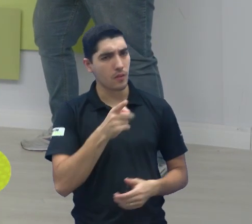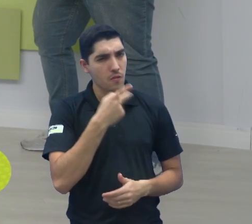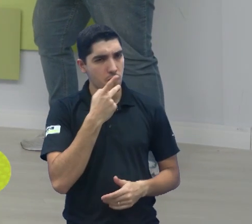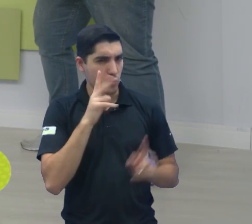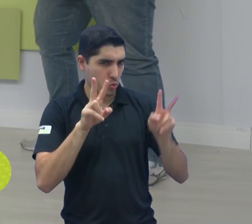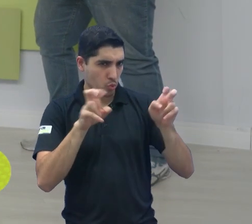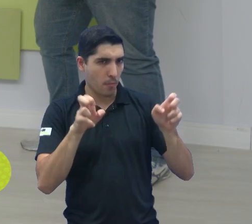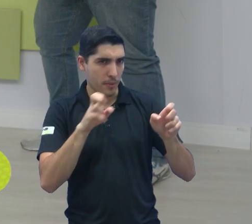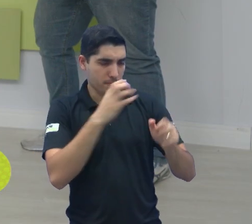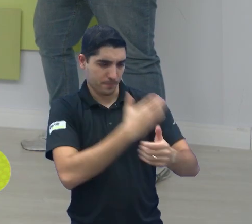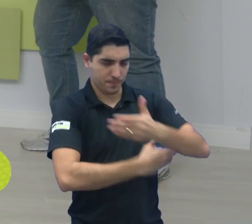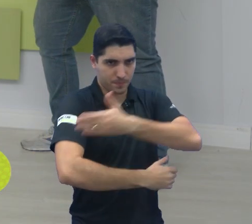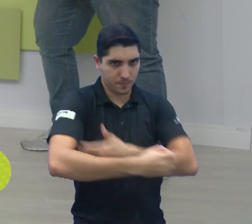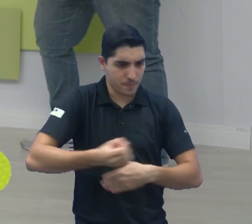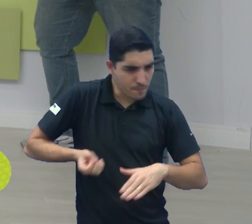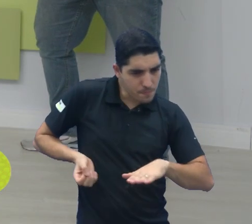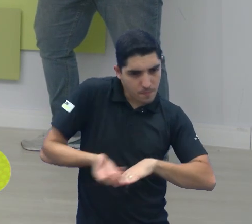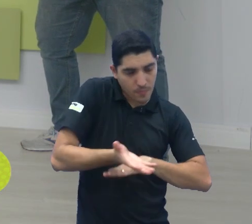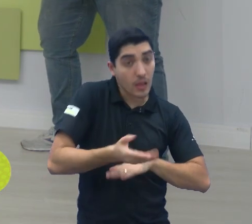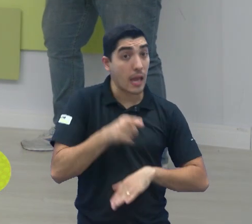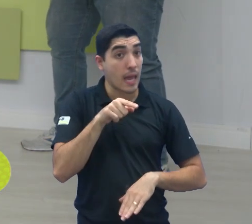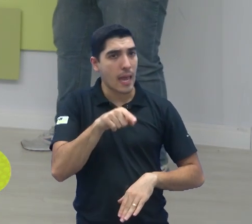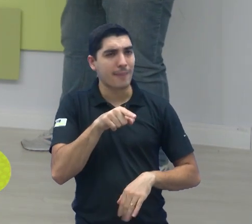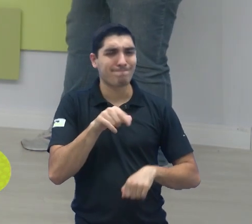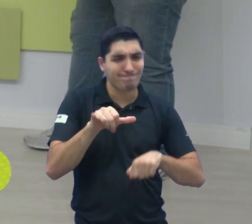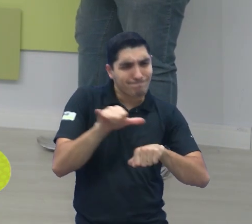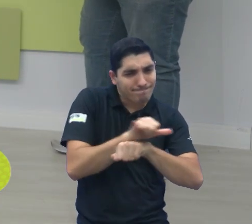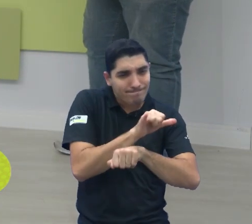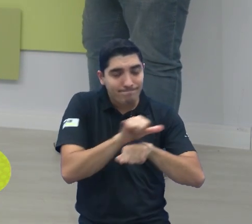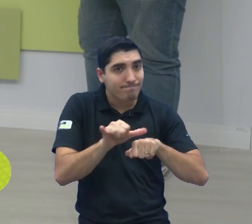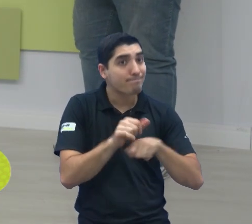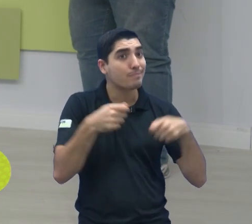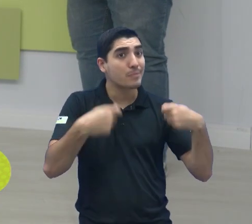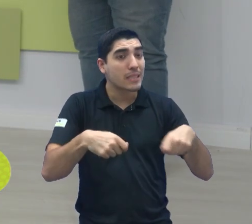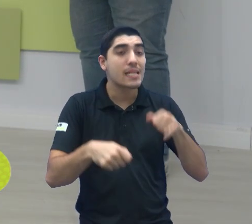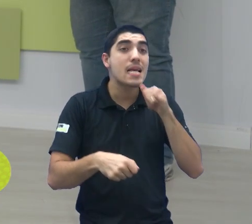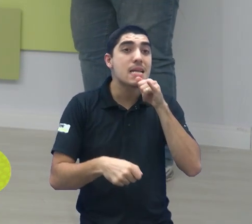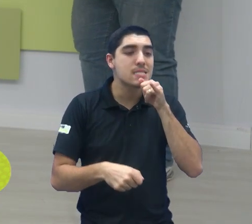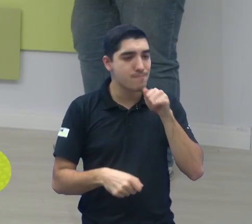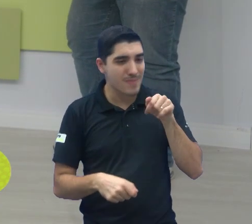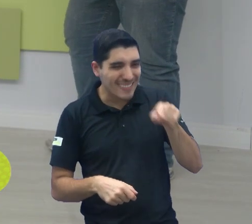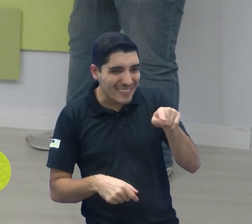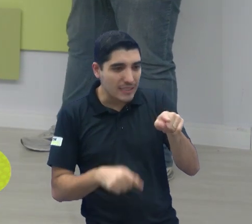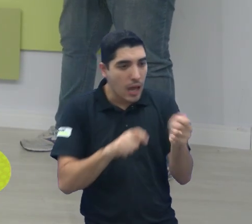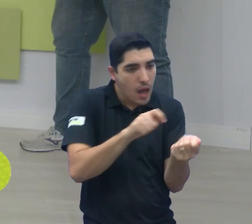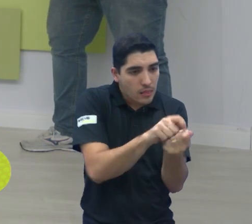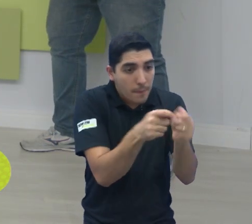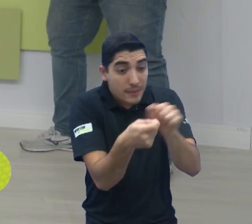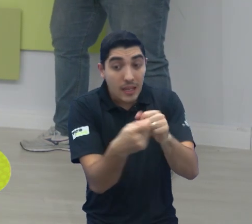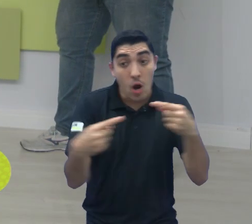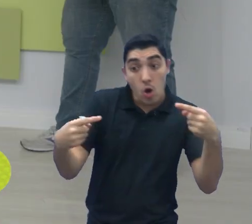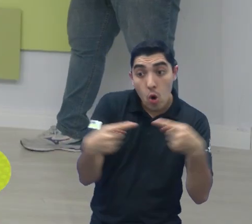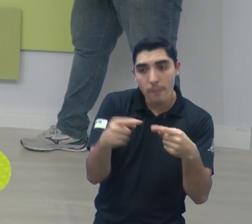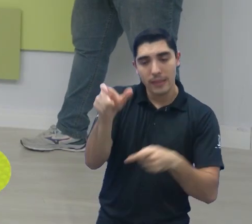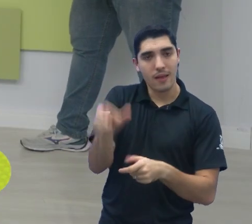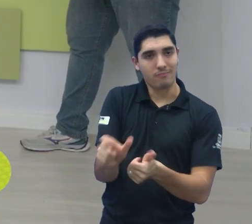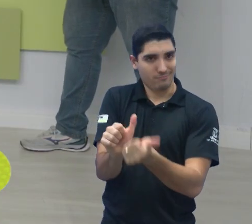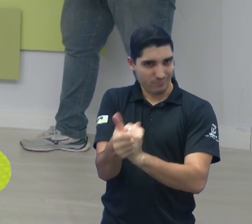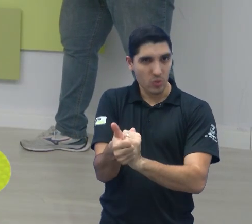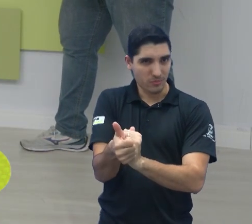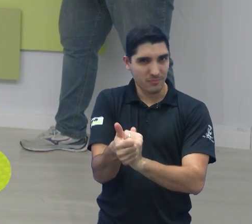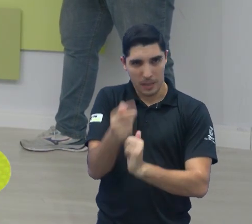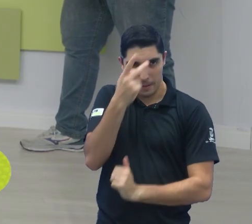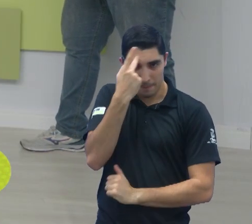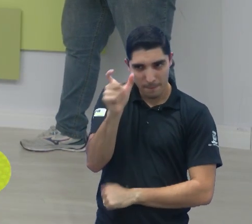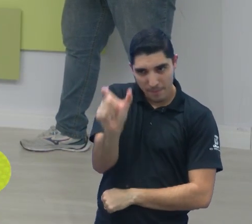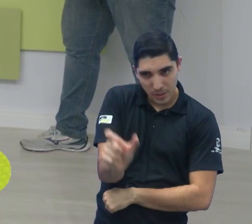muito estratégica, né? Se adapta, às vezes, até o jogo para cada atleta também, de uma maneira individual. O fato de você